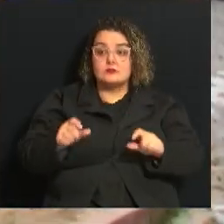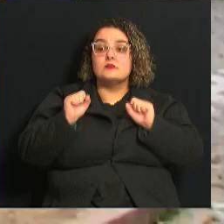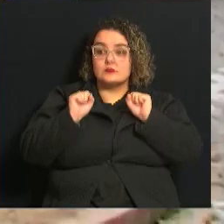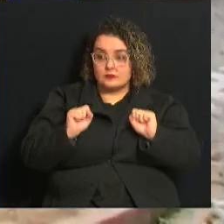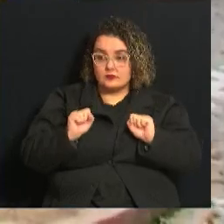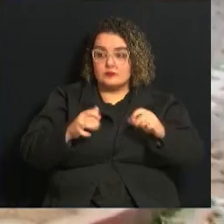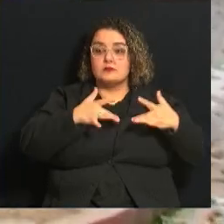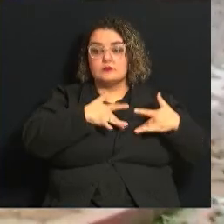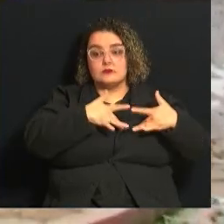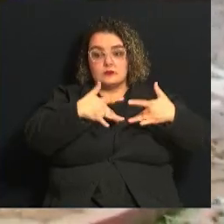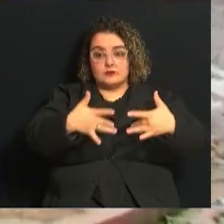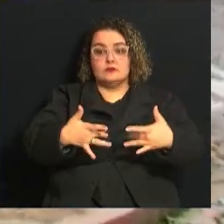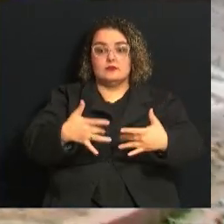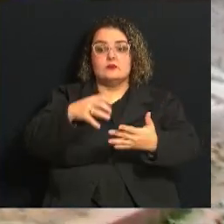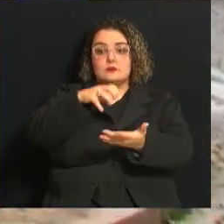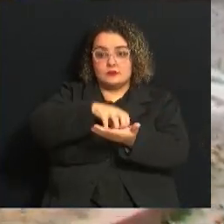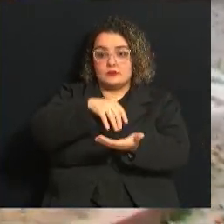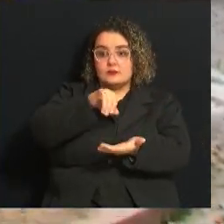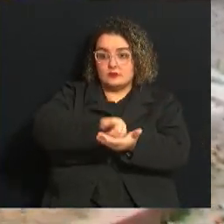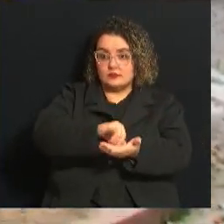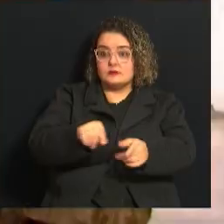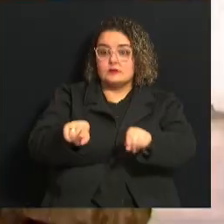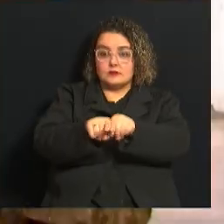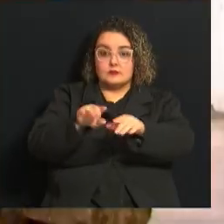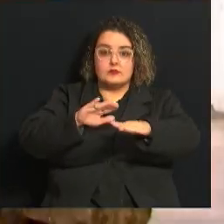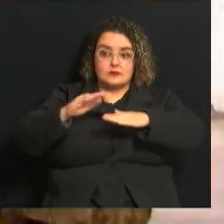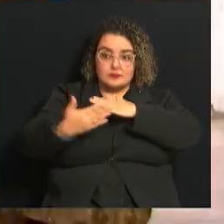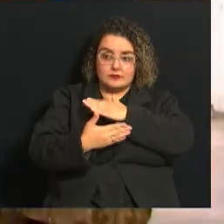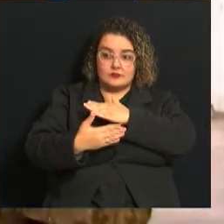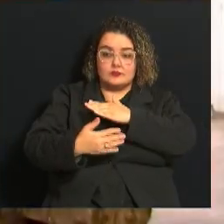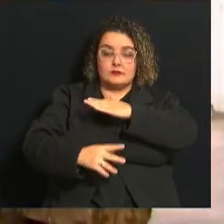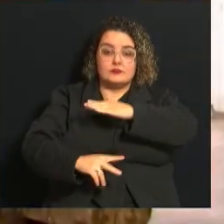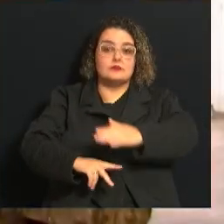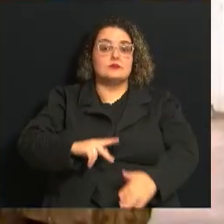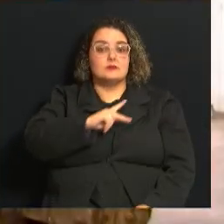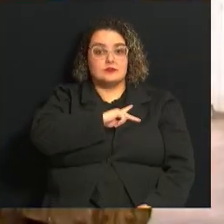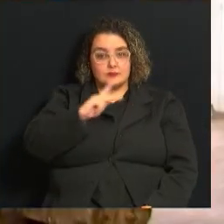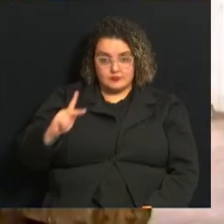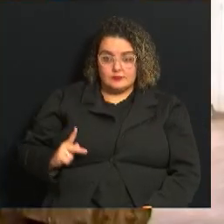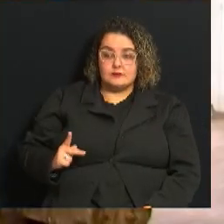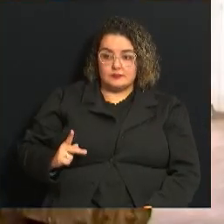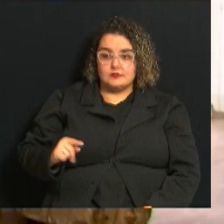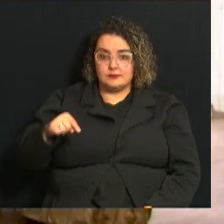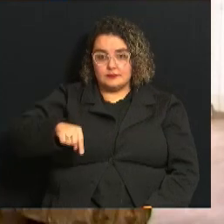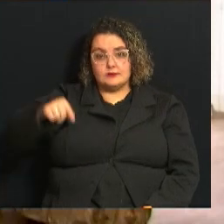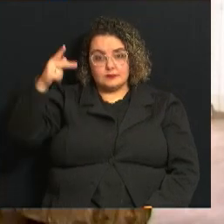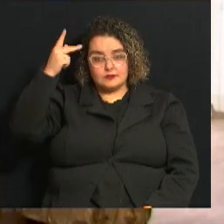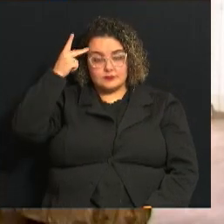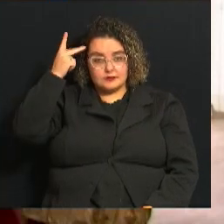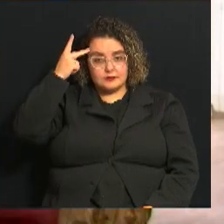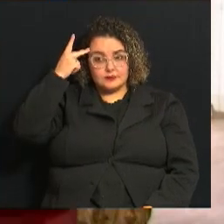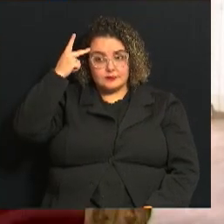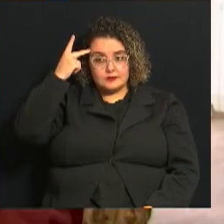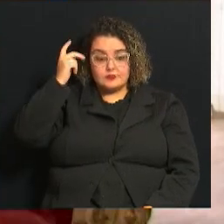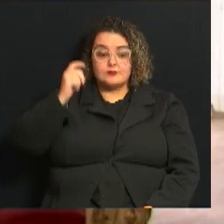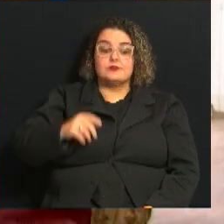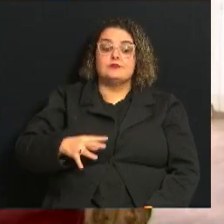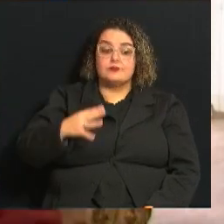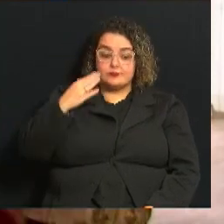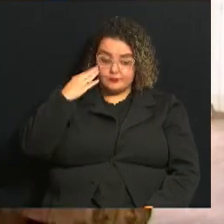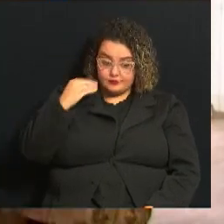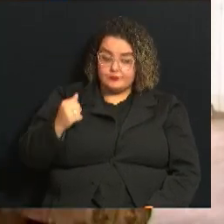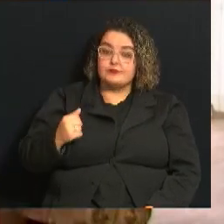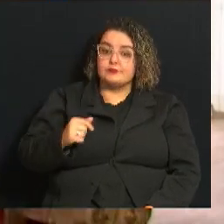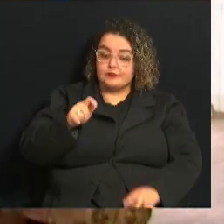doar tanto no centro quanto no bairro Ponte Preta São Paulo a gente já teve ciência de pessoas que morreram por conta desse